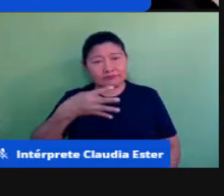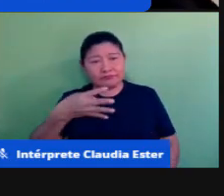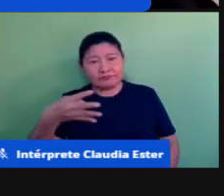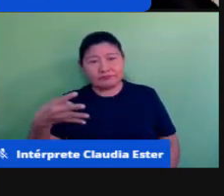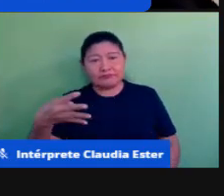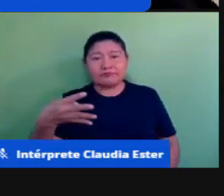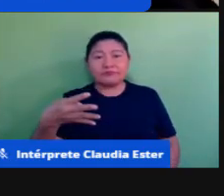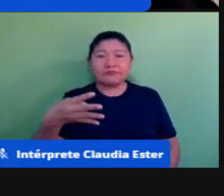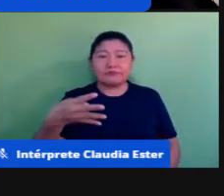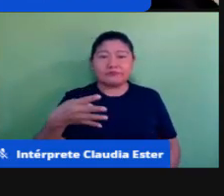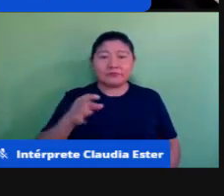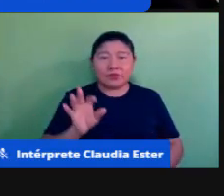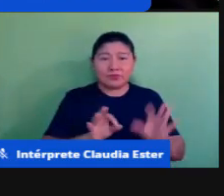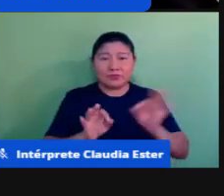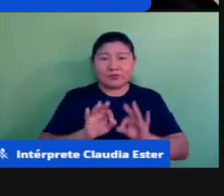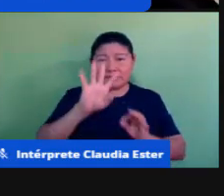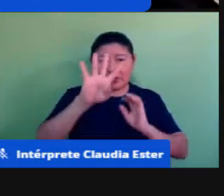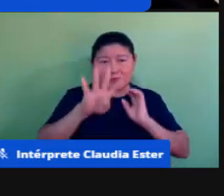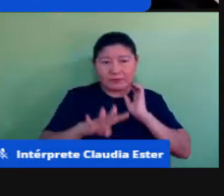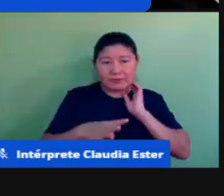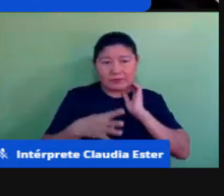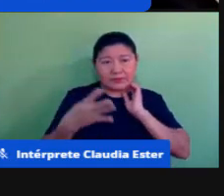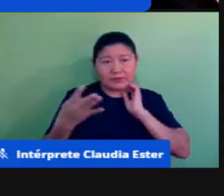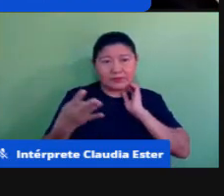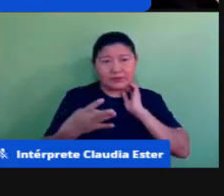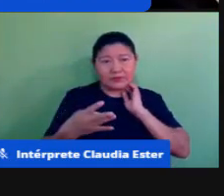uma planilha, gente, essa planilha aqui,